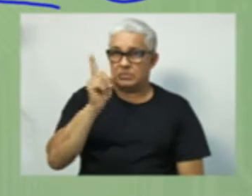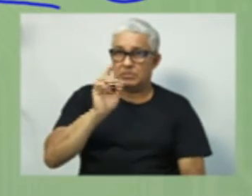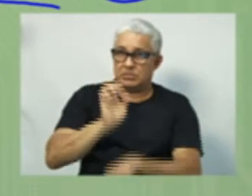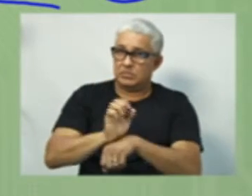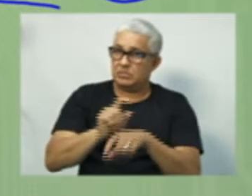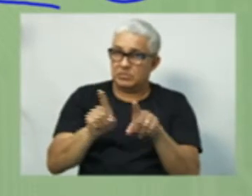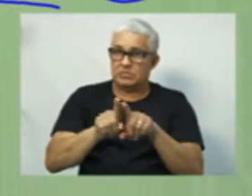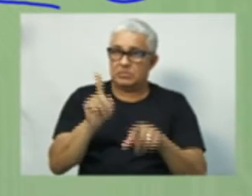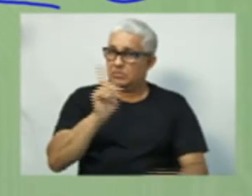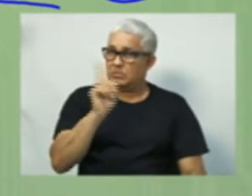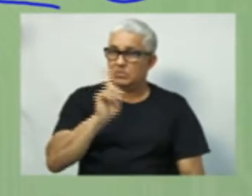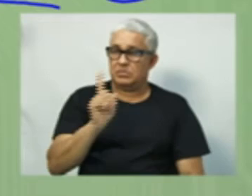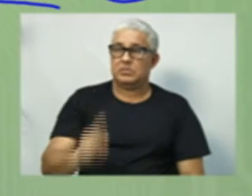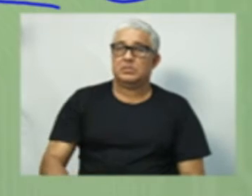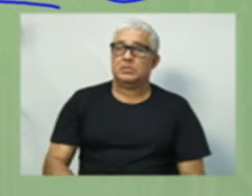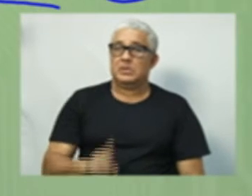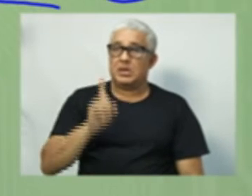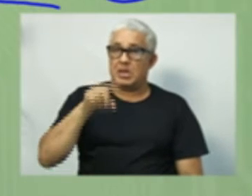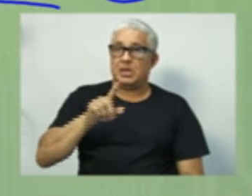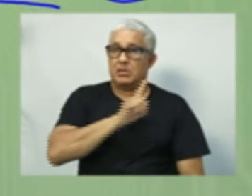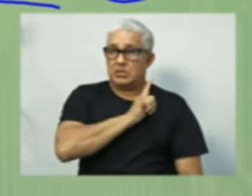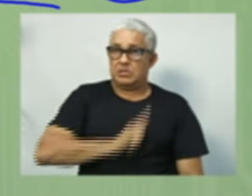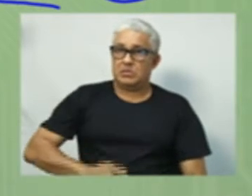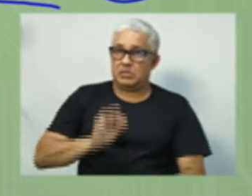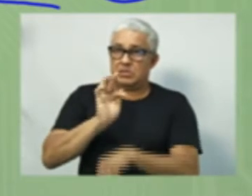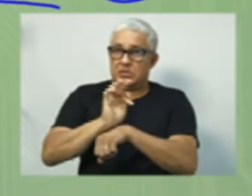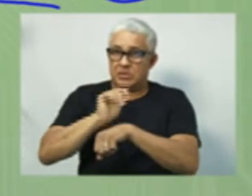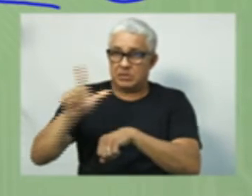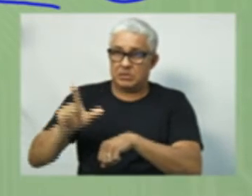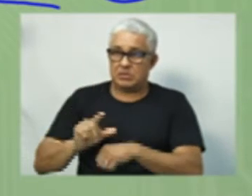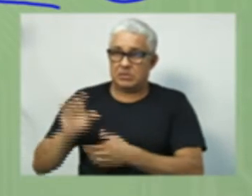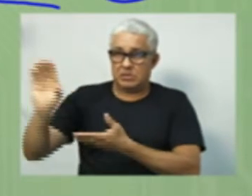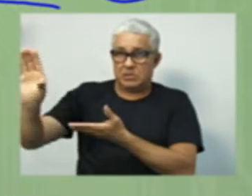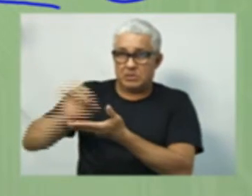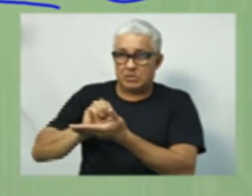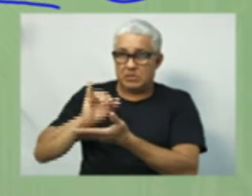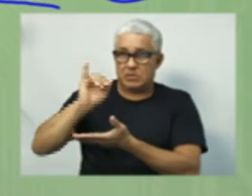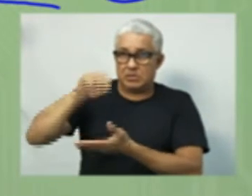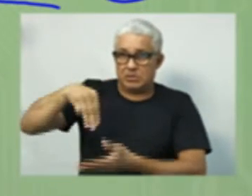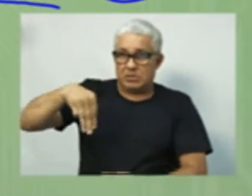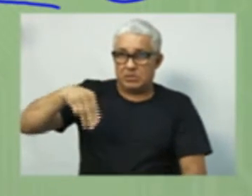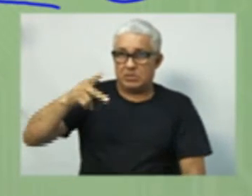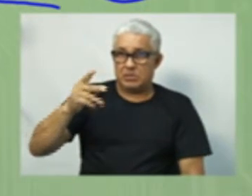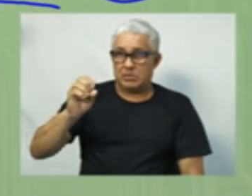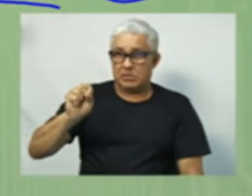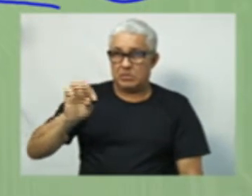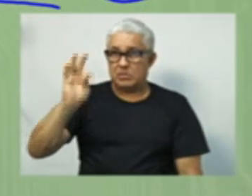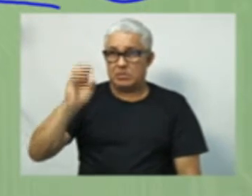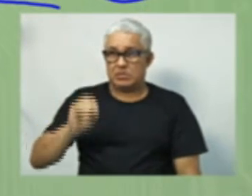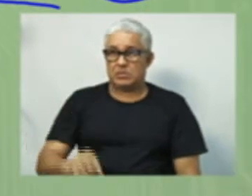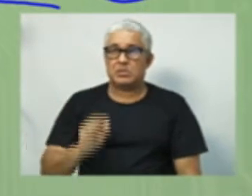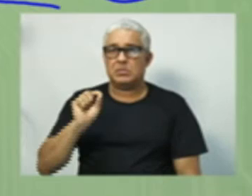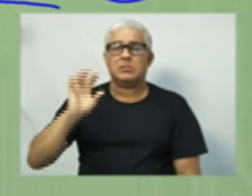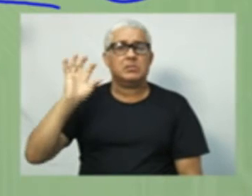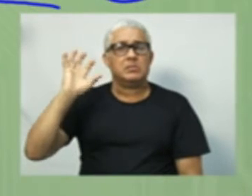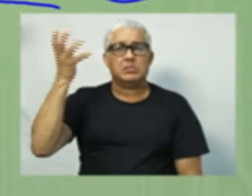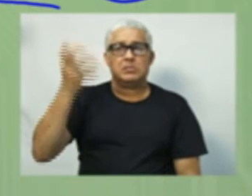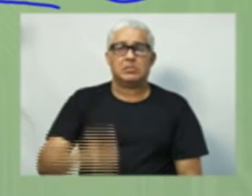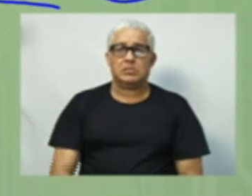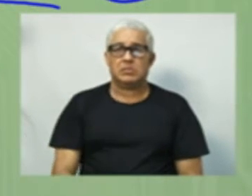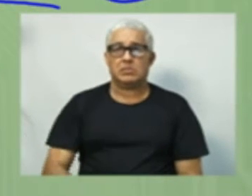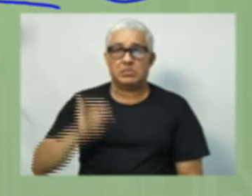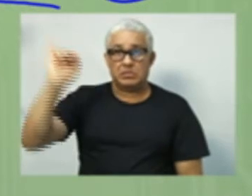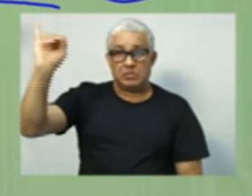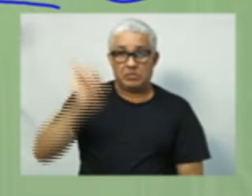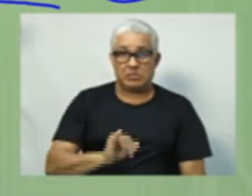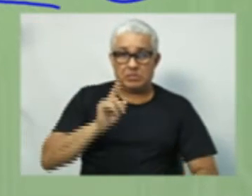é o município, nem o Estado. Quem é o responsável para a arrecadação desse imposto é a União. E o que aconteceu? A importação